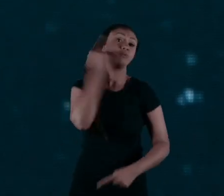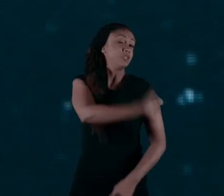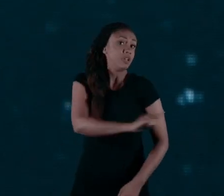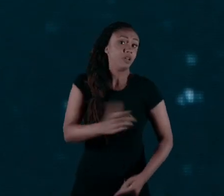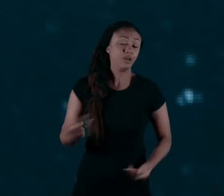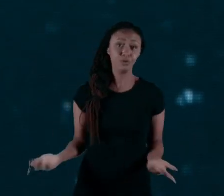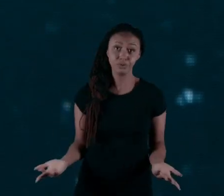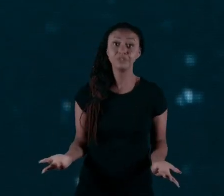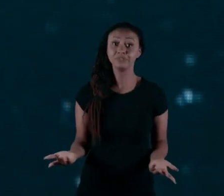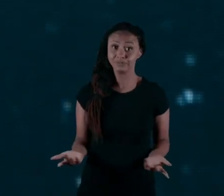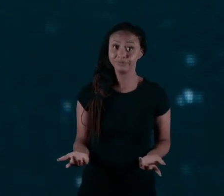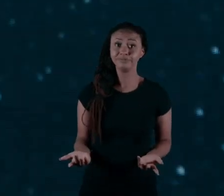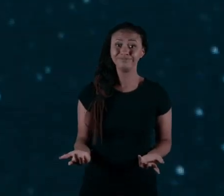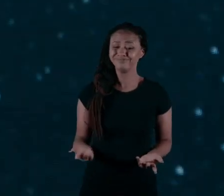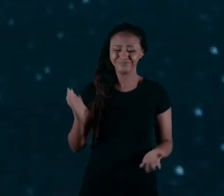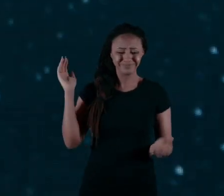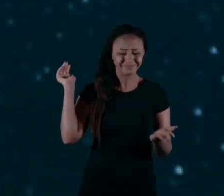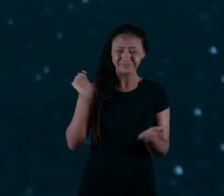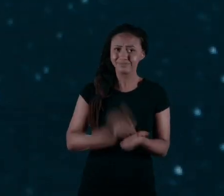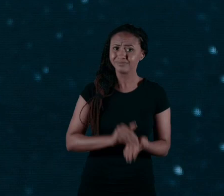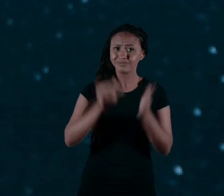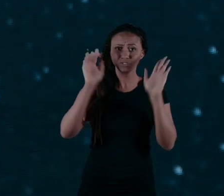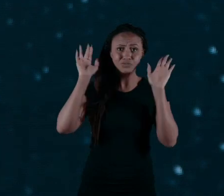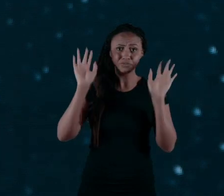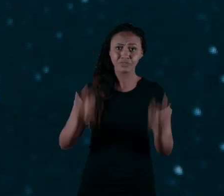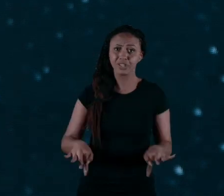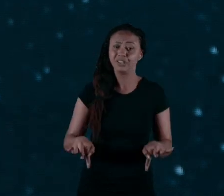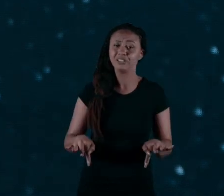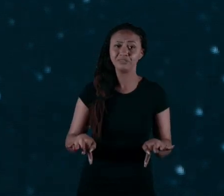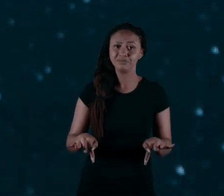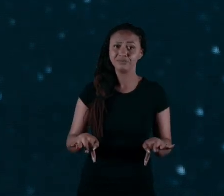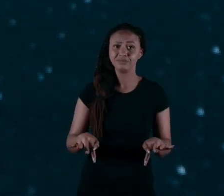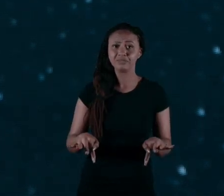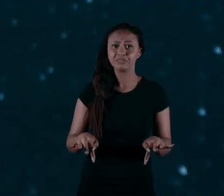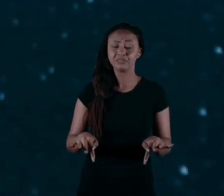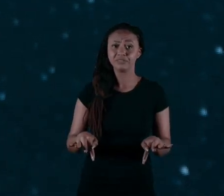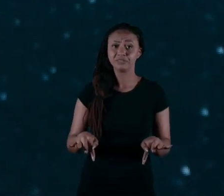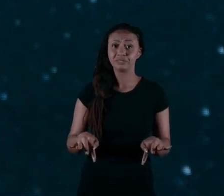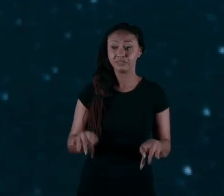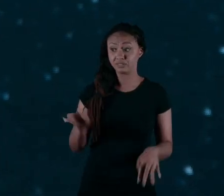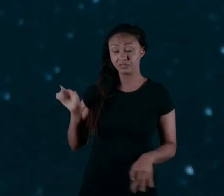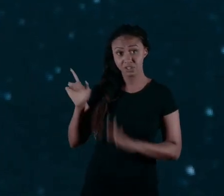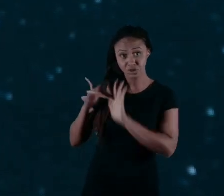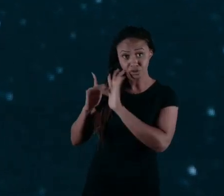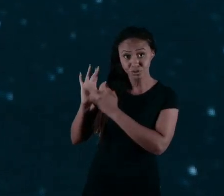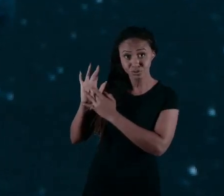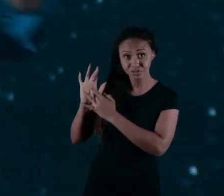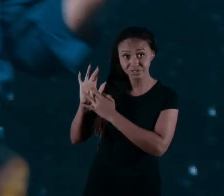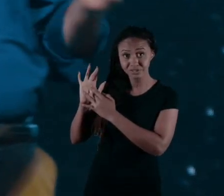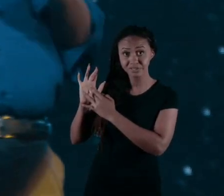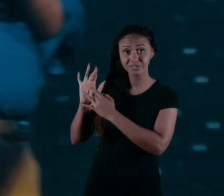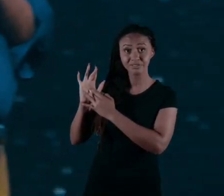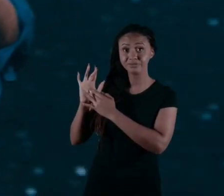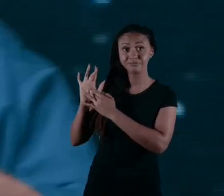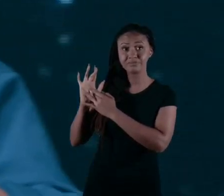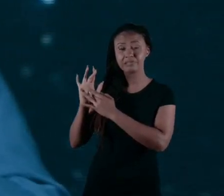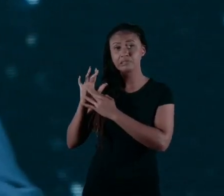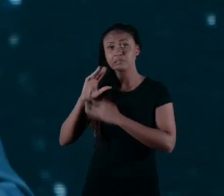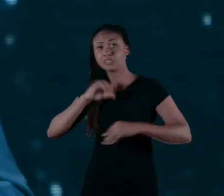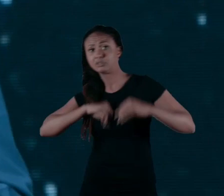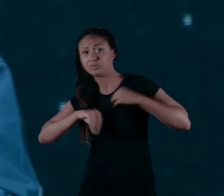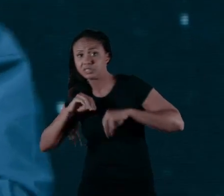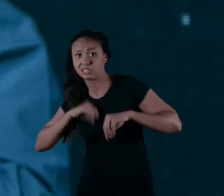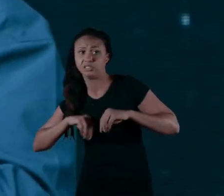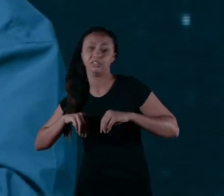E cumpriu o seu propósito sem nunca ter caído em